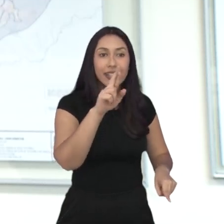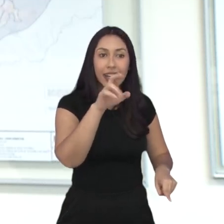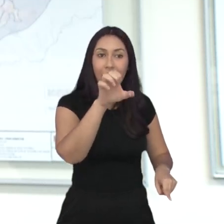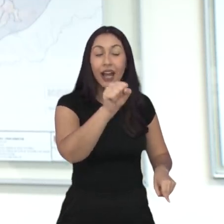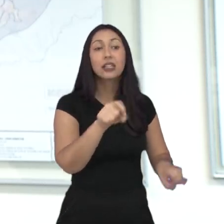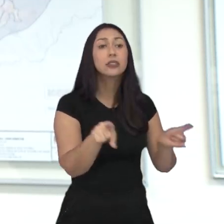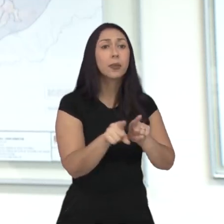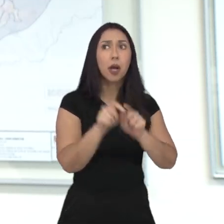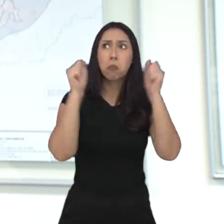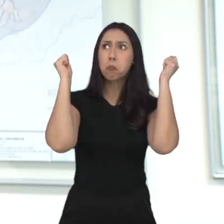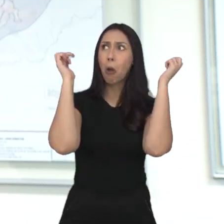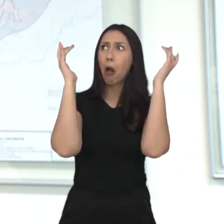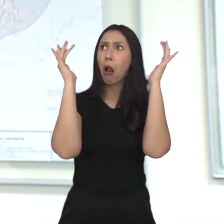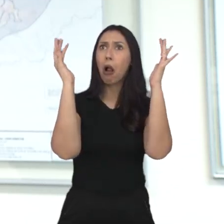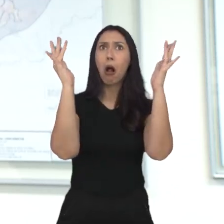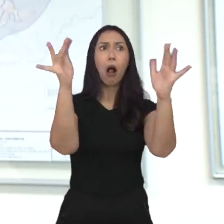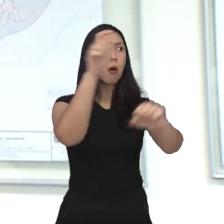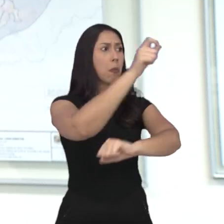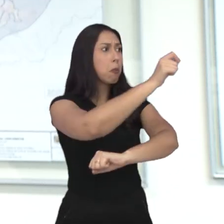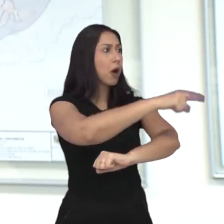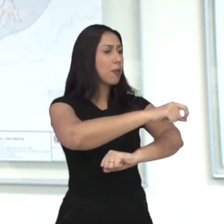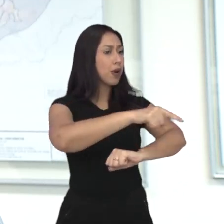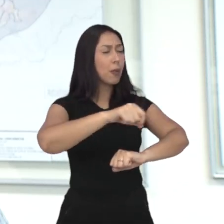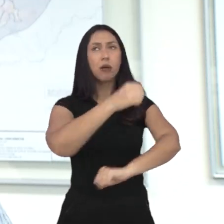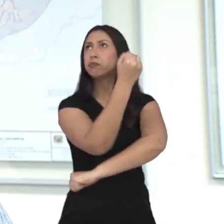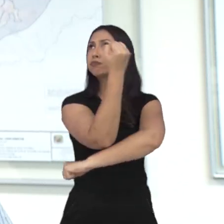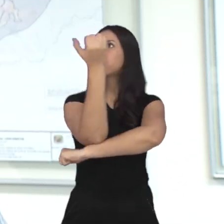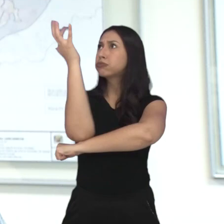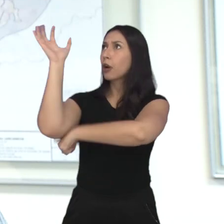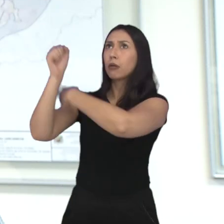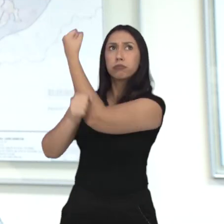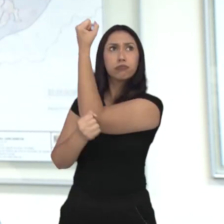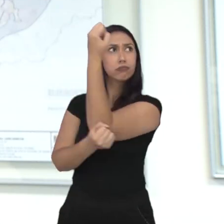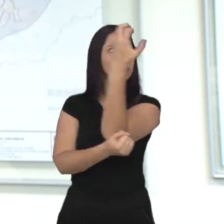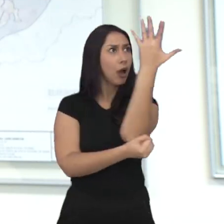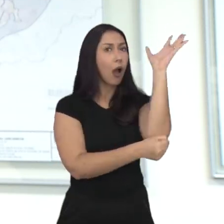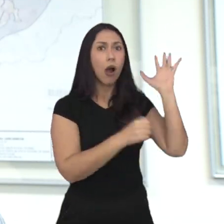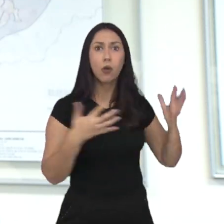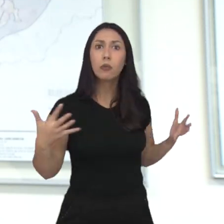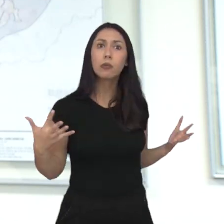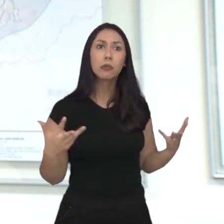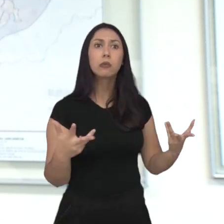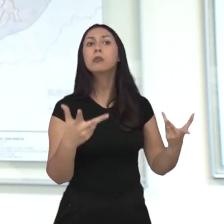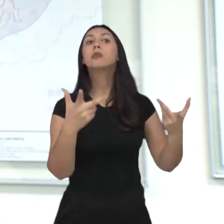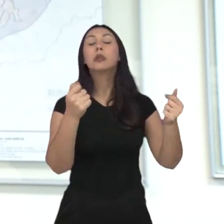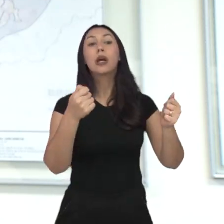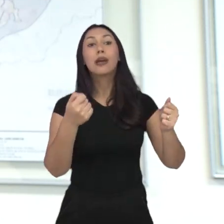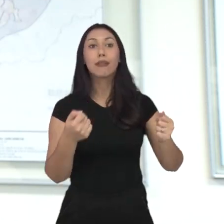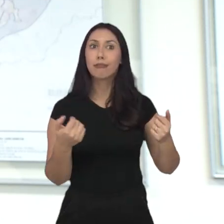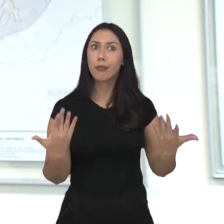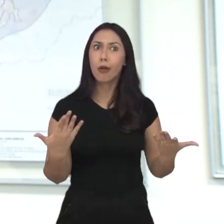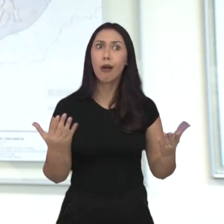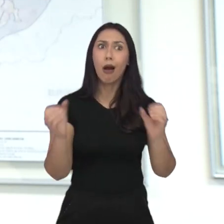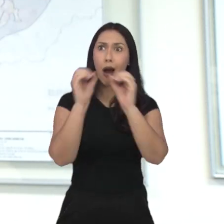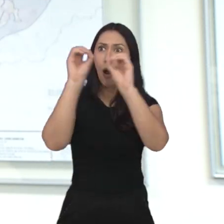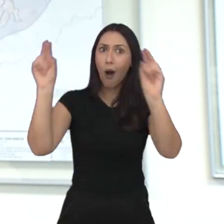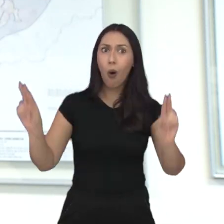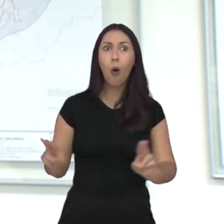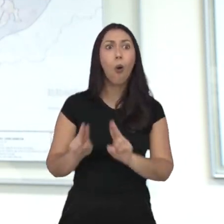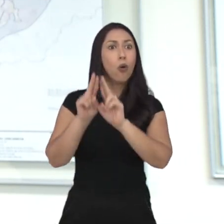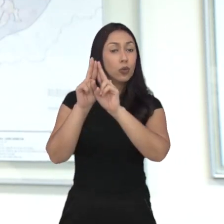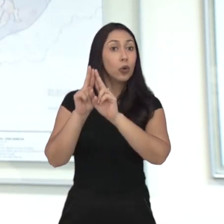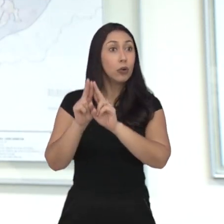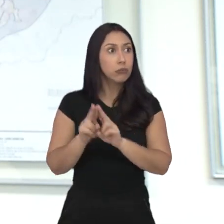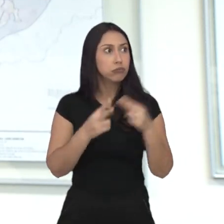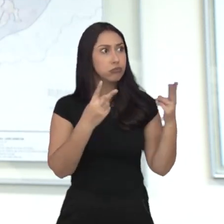corredores ecológicos, no plantio, na arborização urbana de qualidade, que fez a ONU reconhecer